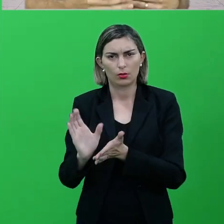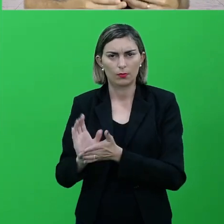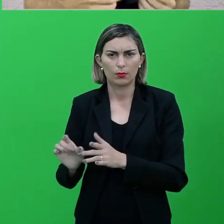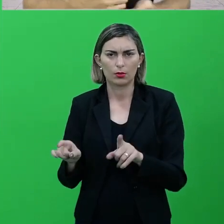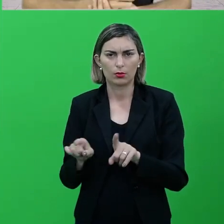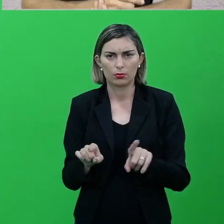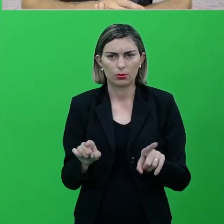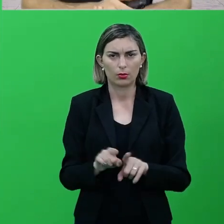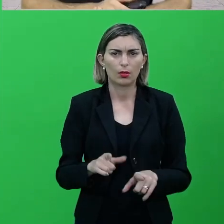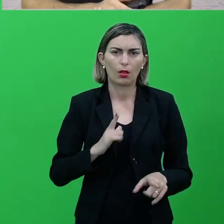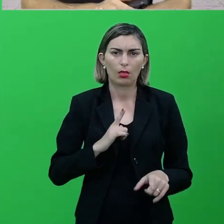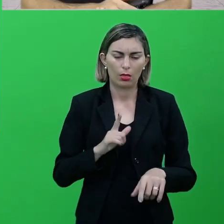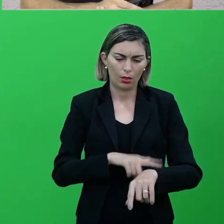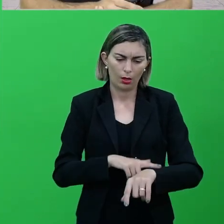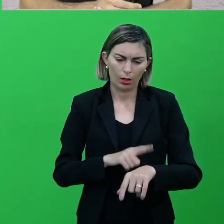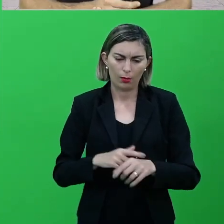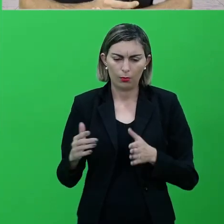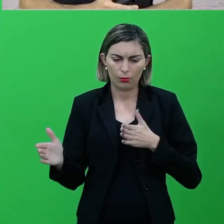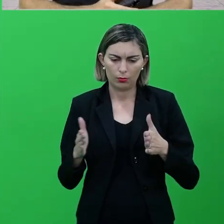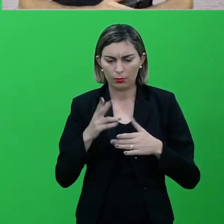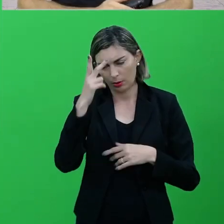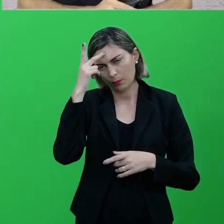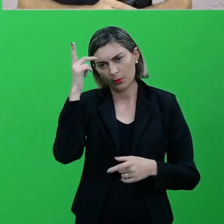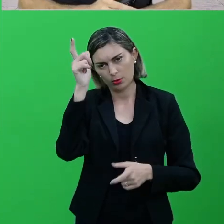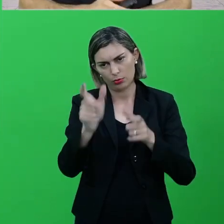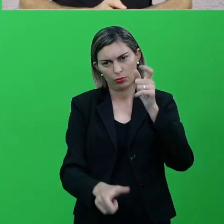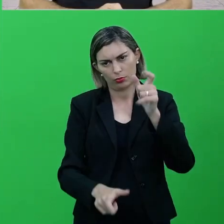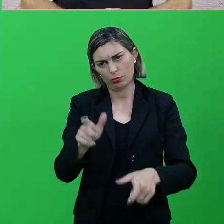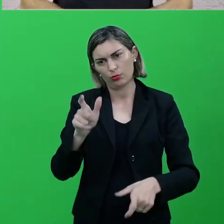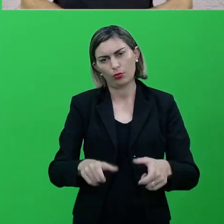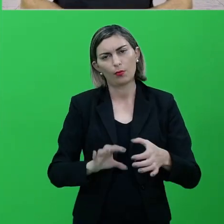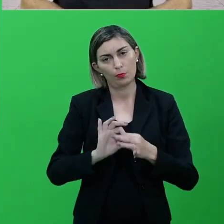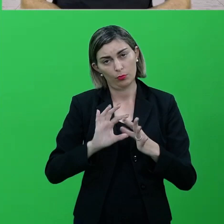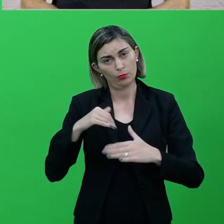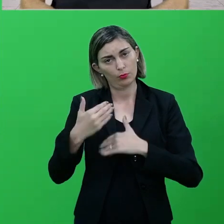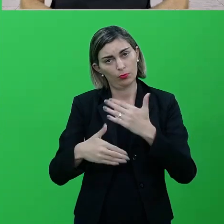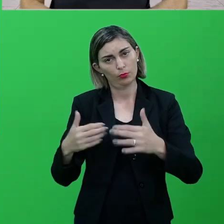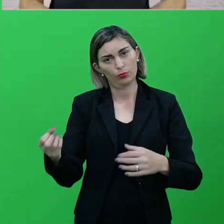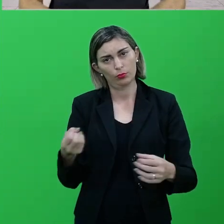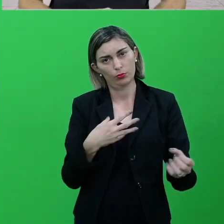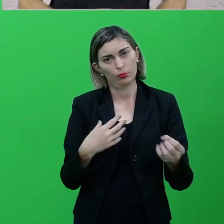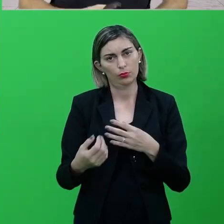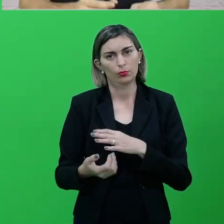também de tempo ou de pessoal, né, que estiver disponível para desenvolver inovações.